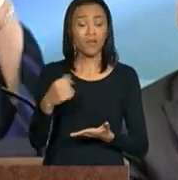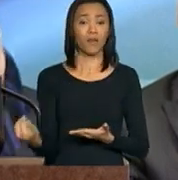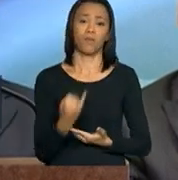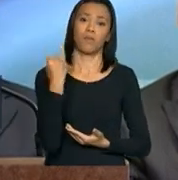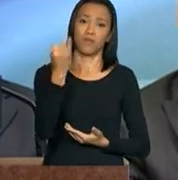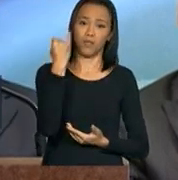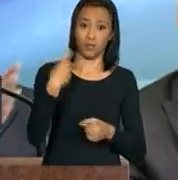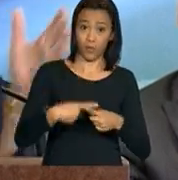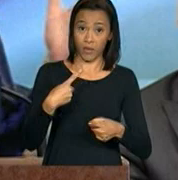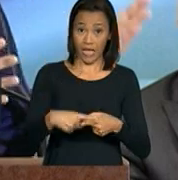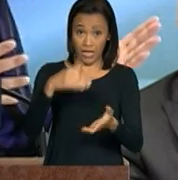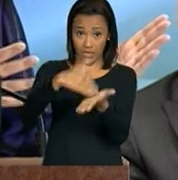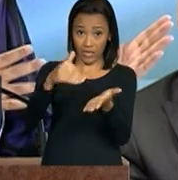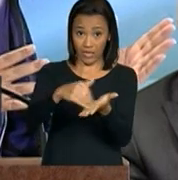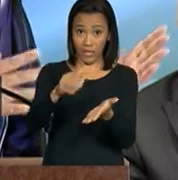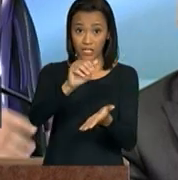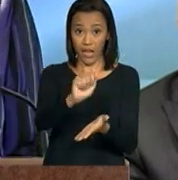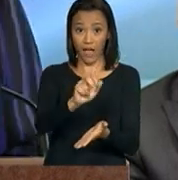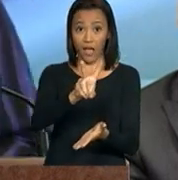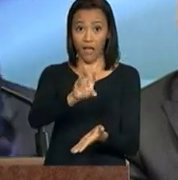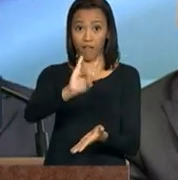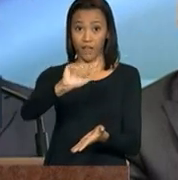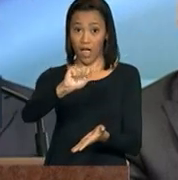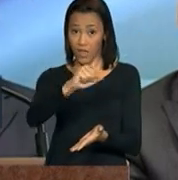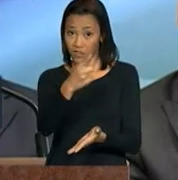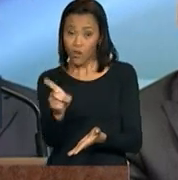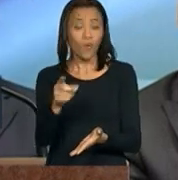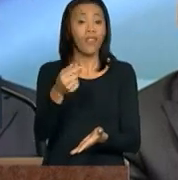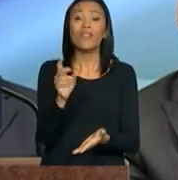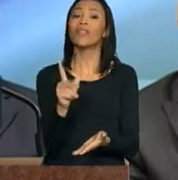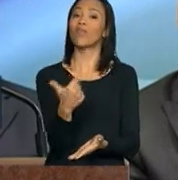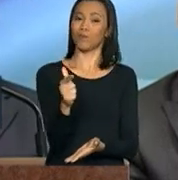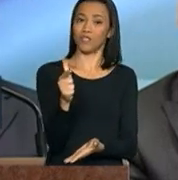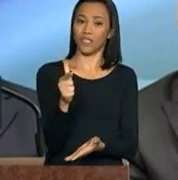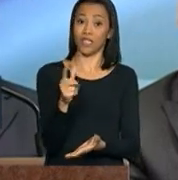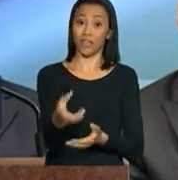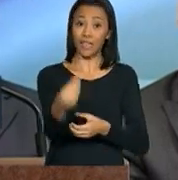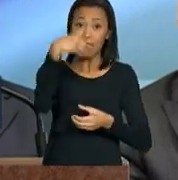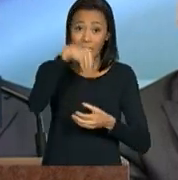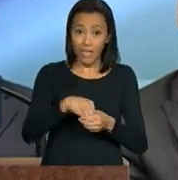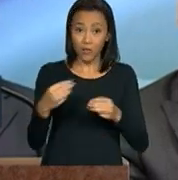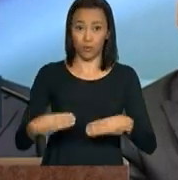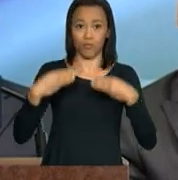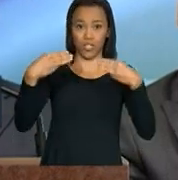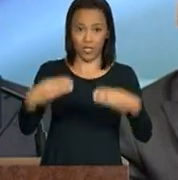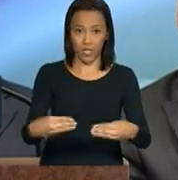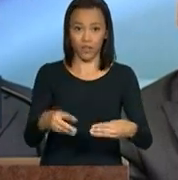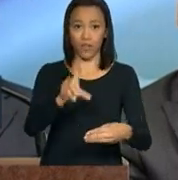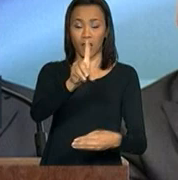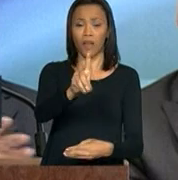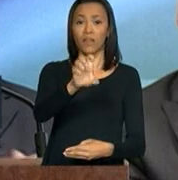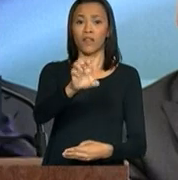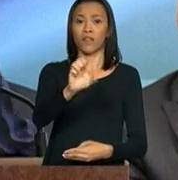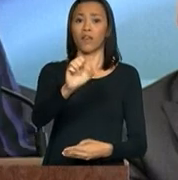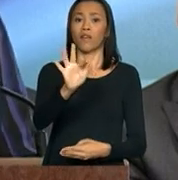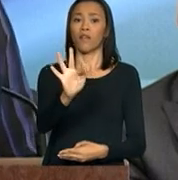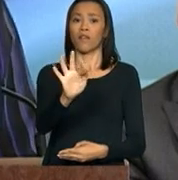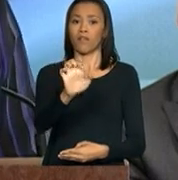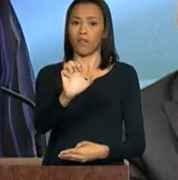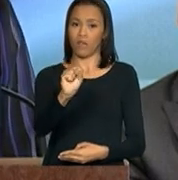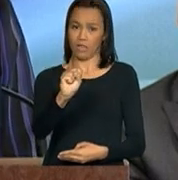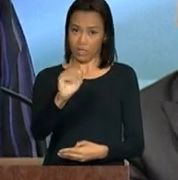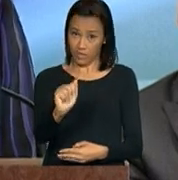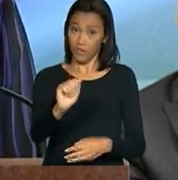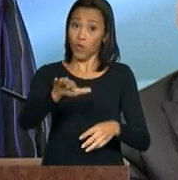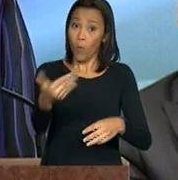a secretaria de Aviação Civil não existia ela tava lá dentro do Ministério da Defesa enquanto esteve dentro do